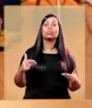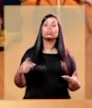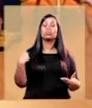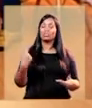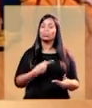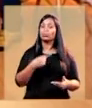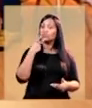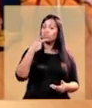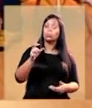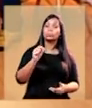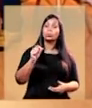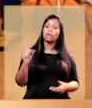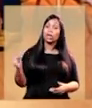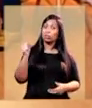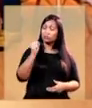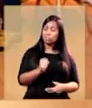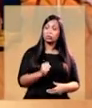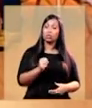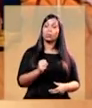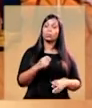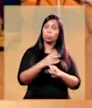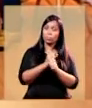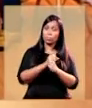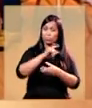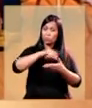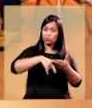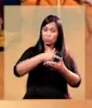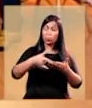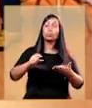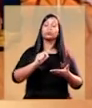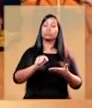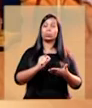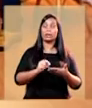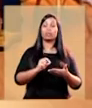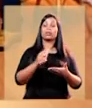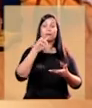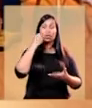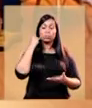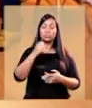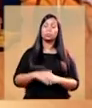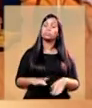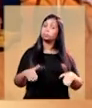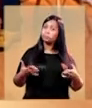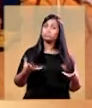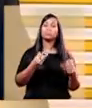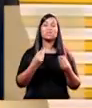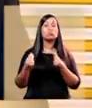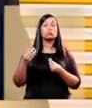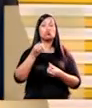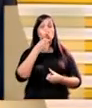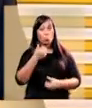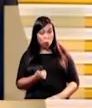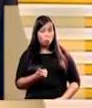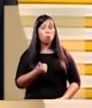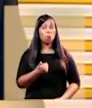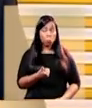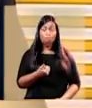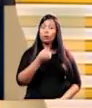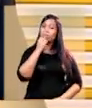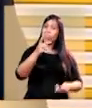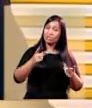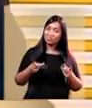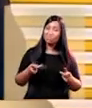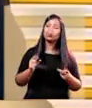sugerimos a inserção no cadastro da adoção. Então, é muito saudável e